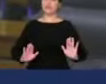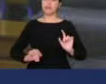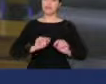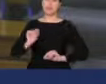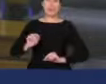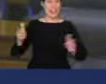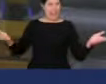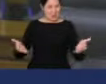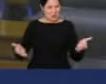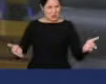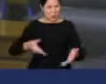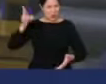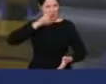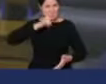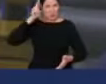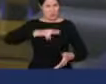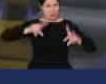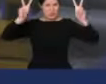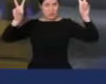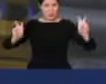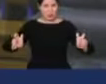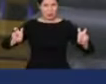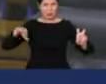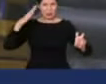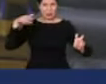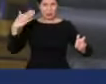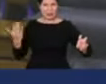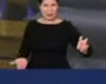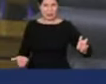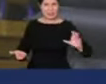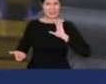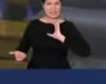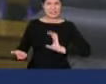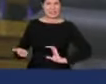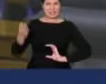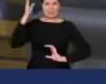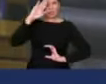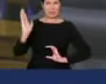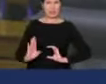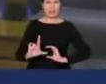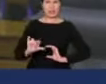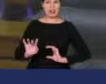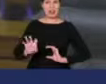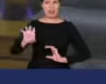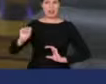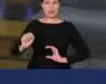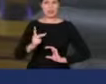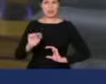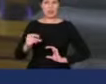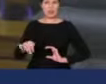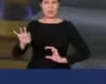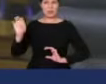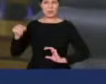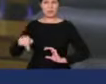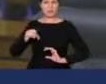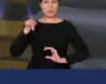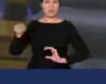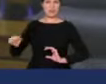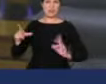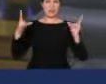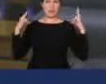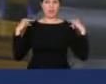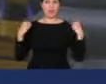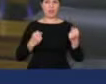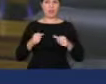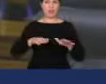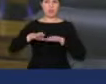urgência da concessão do título de cidadão brasileiro honorário ao Lewis Hamilton da Fórmula 1.